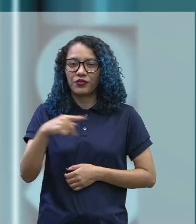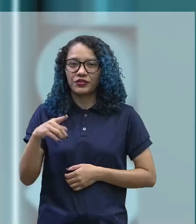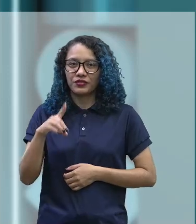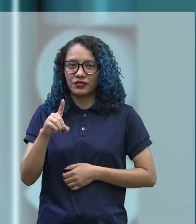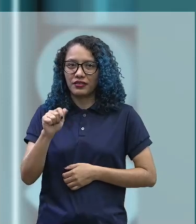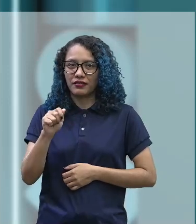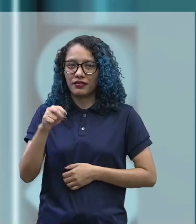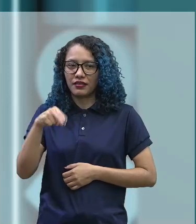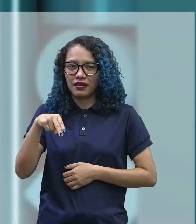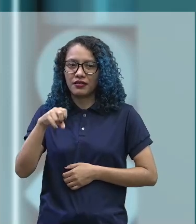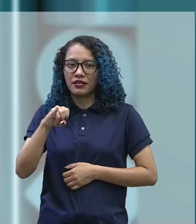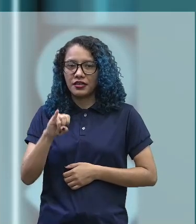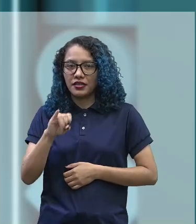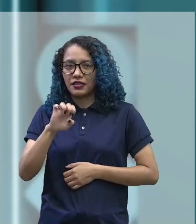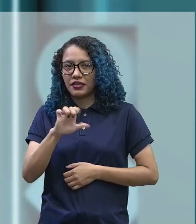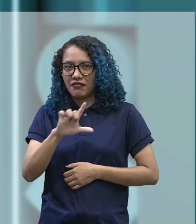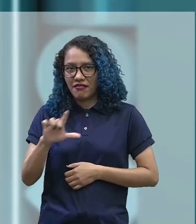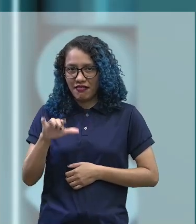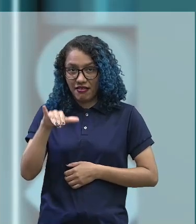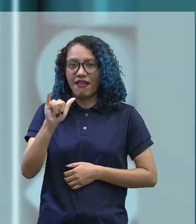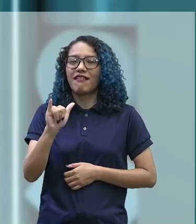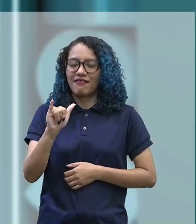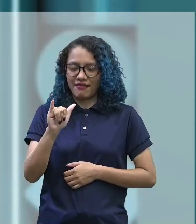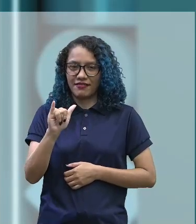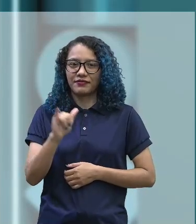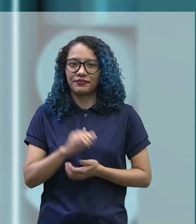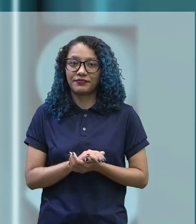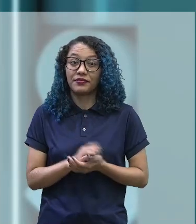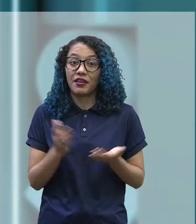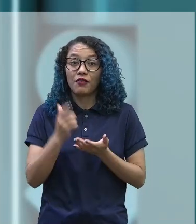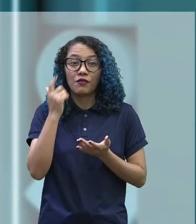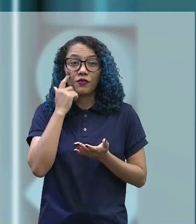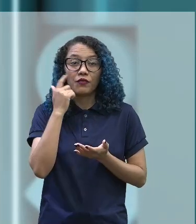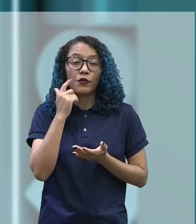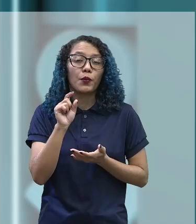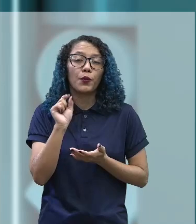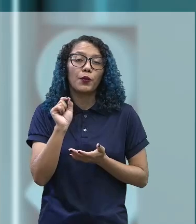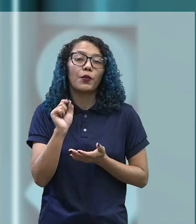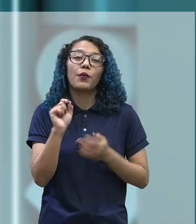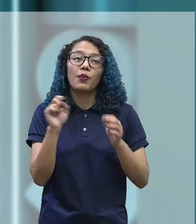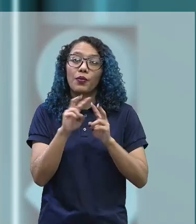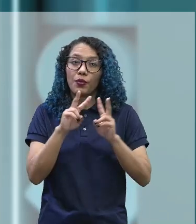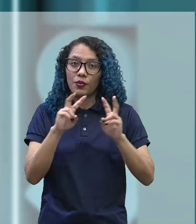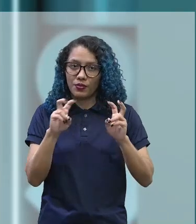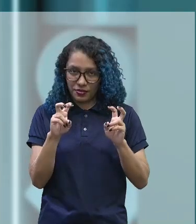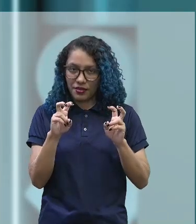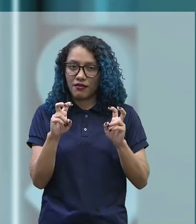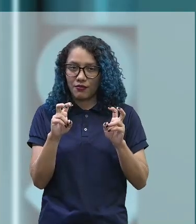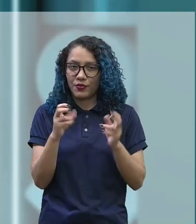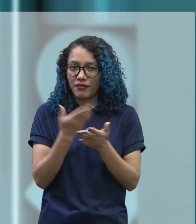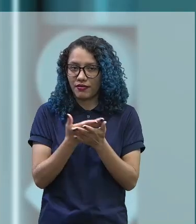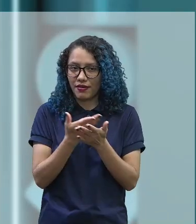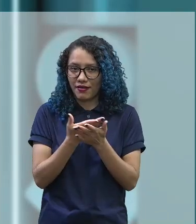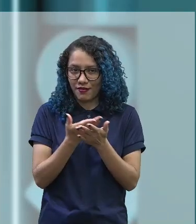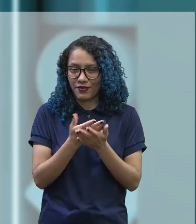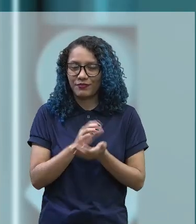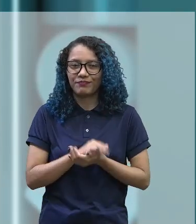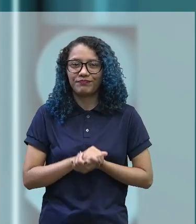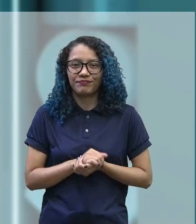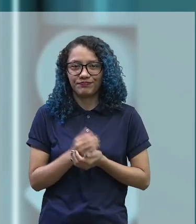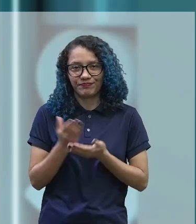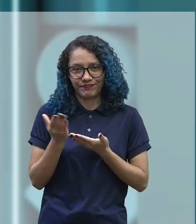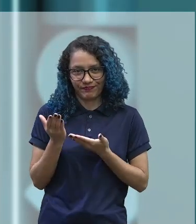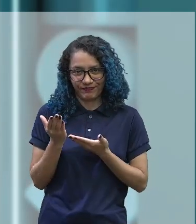professora Daniele Costa e agora vamos conhecer o nosso objeto aí de